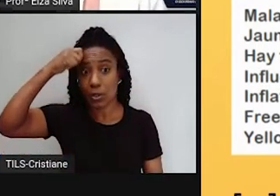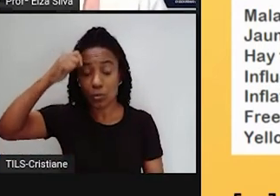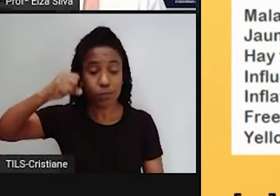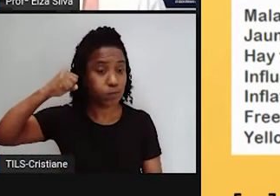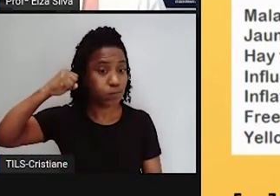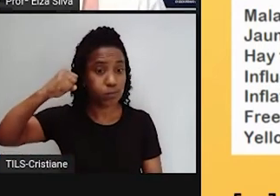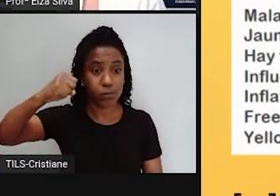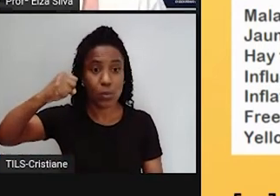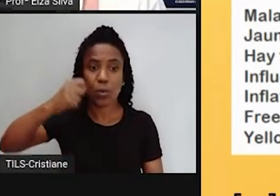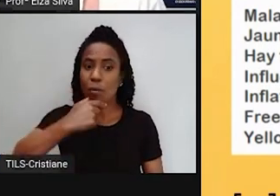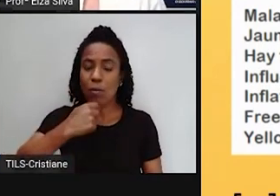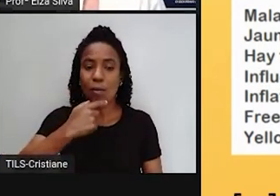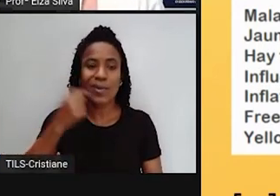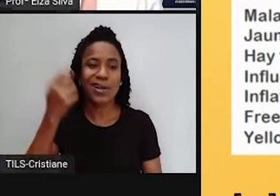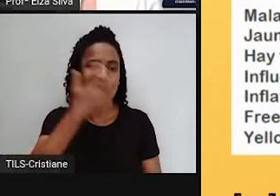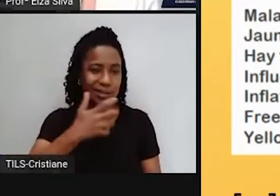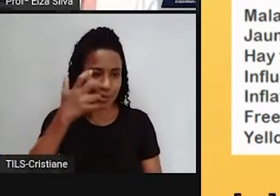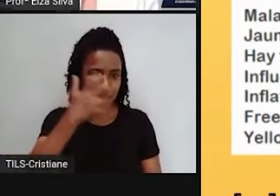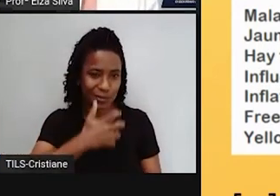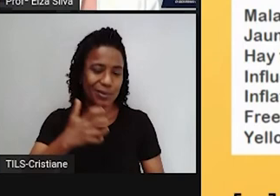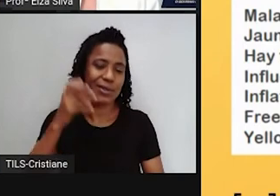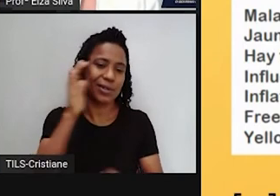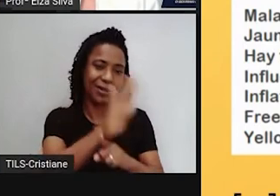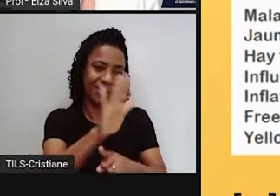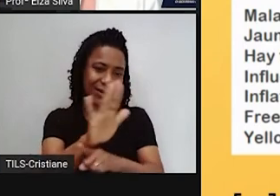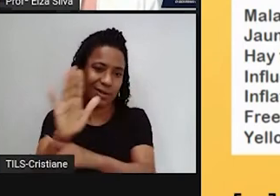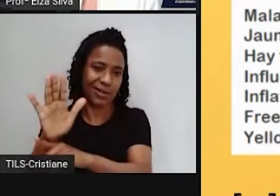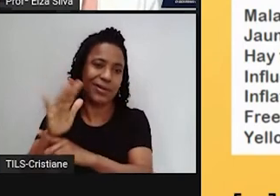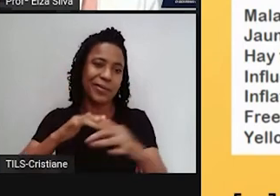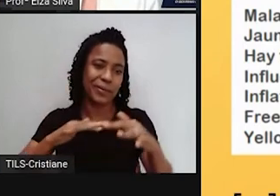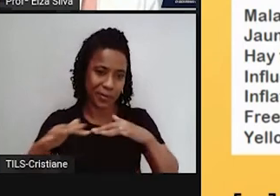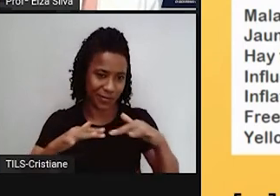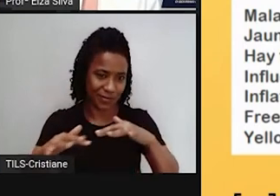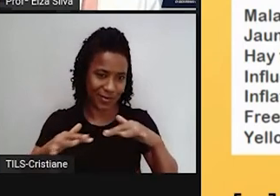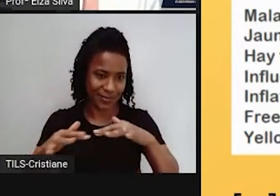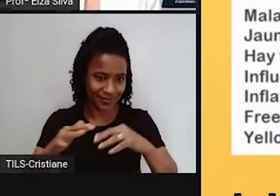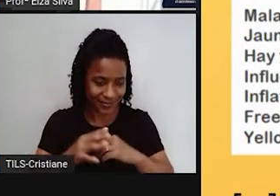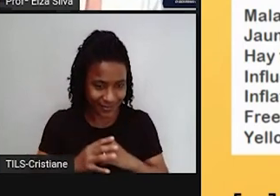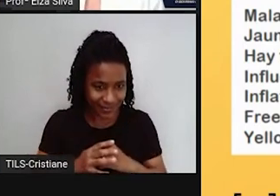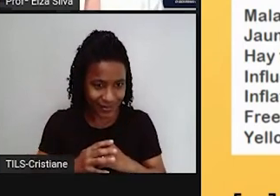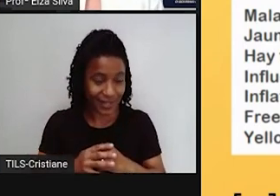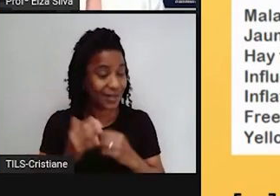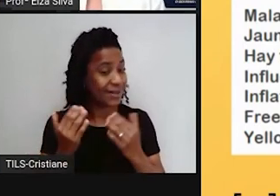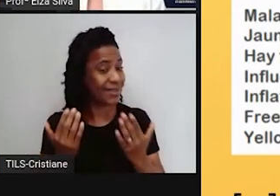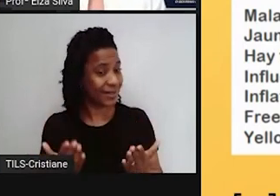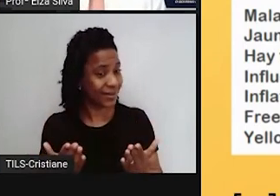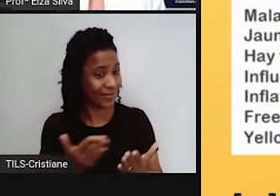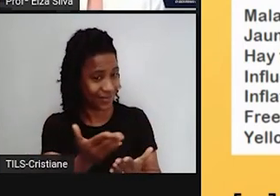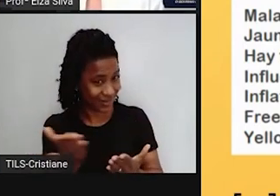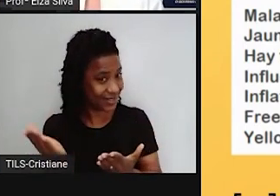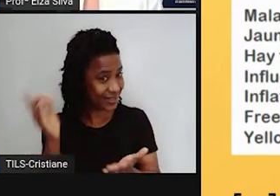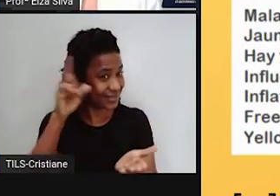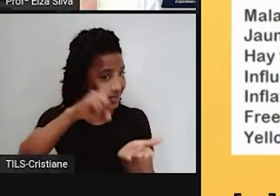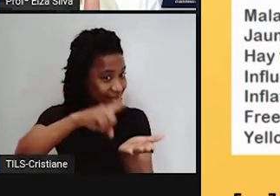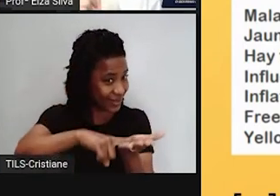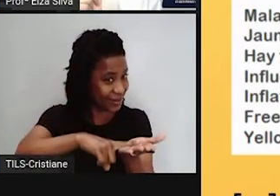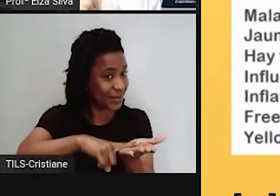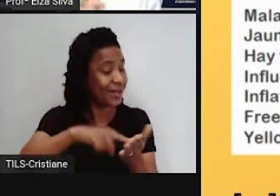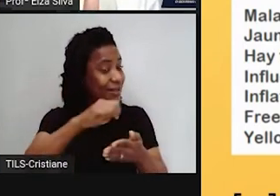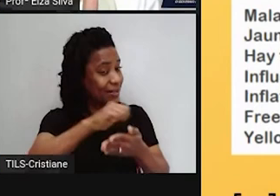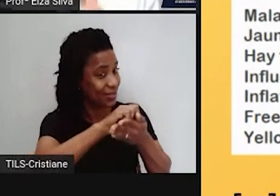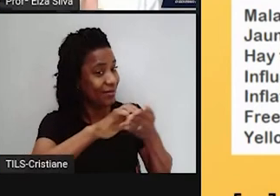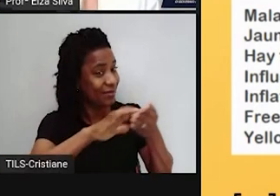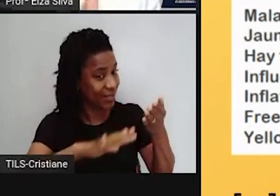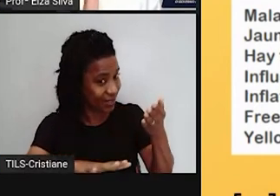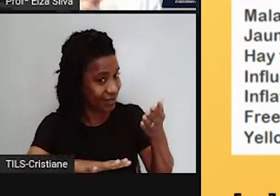defendido por esse cantor durante a sua vida. Ok? Posso contar com vocês? Olhe lá, viu?